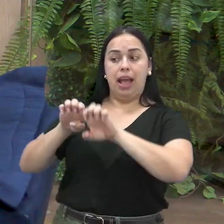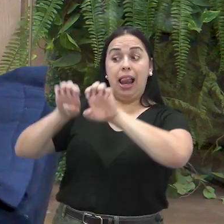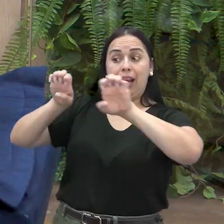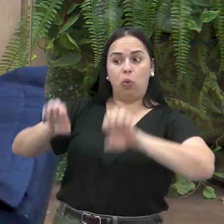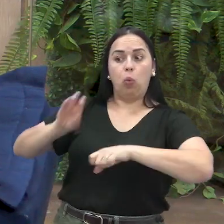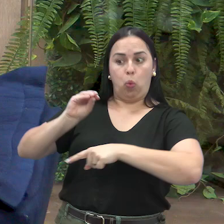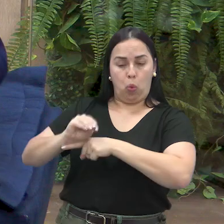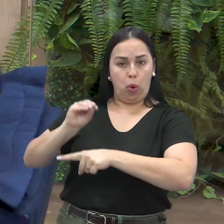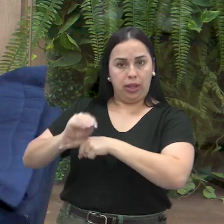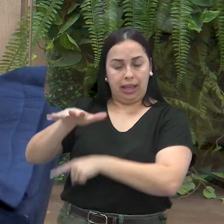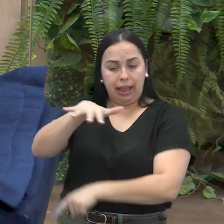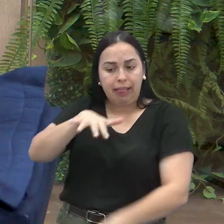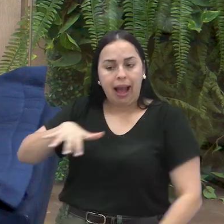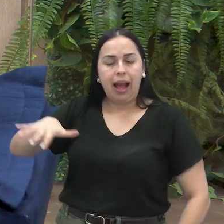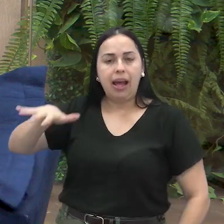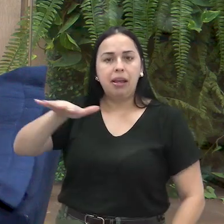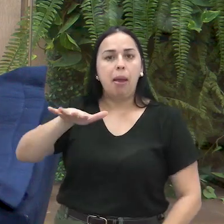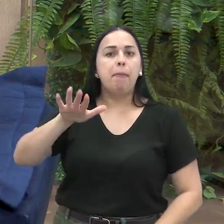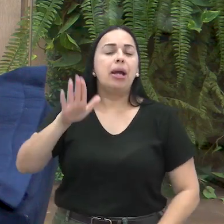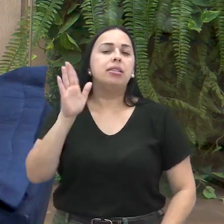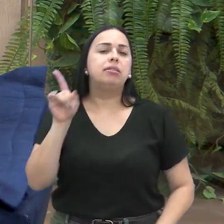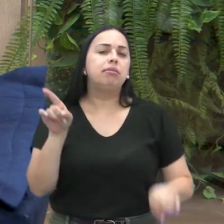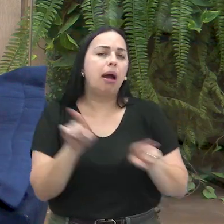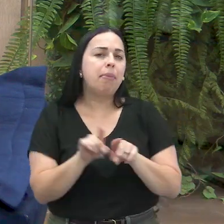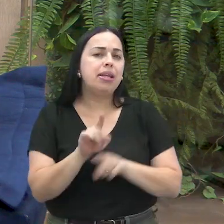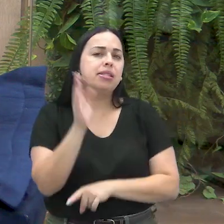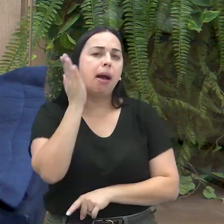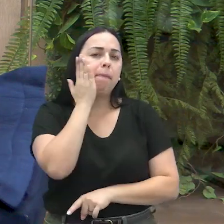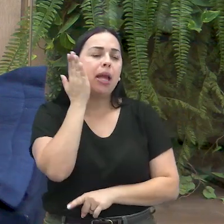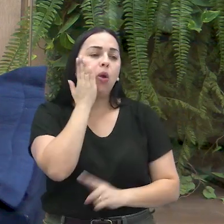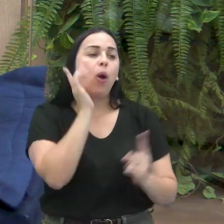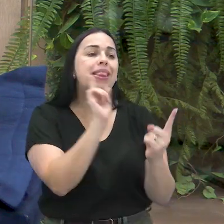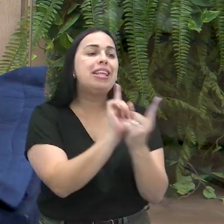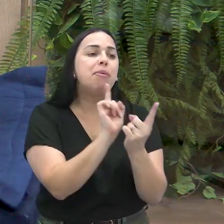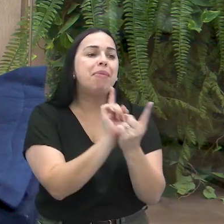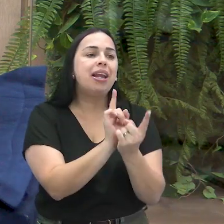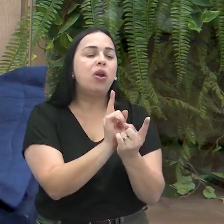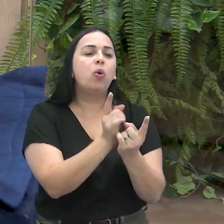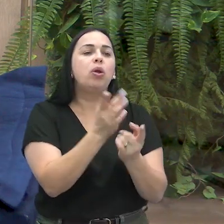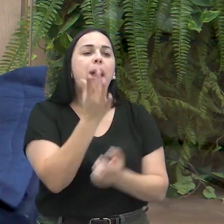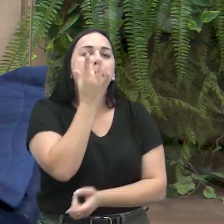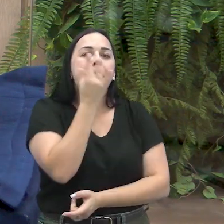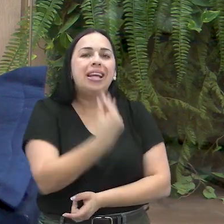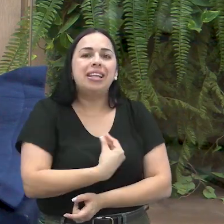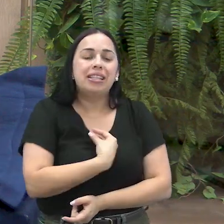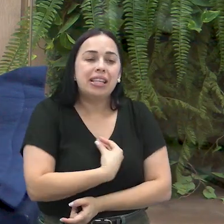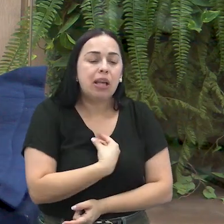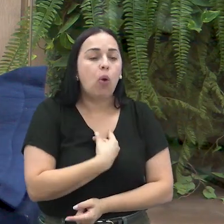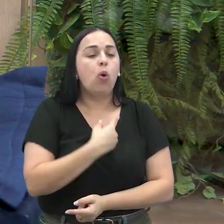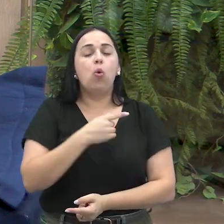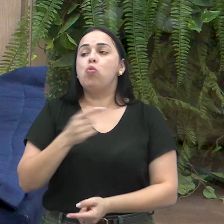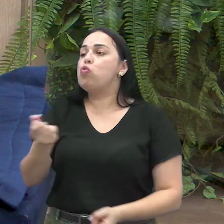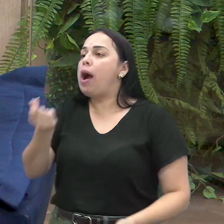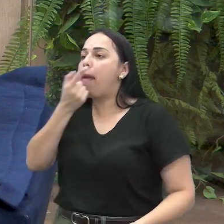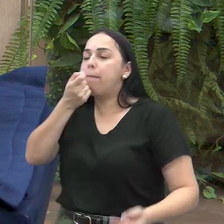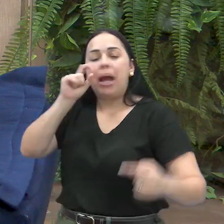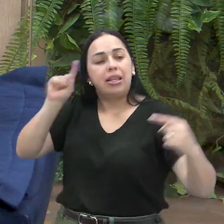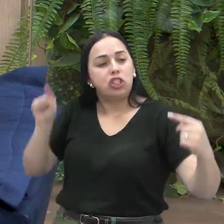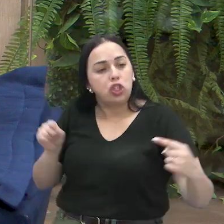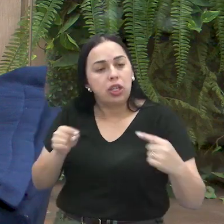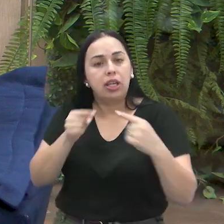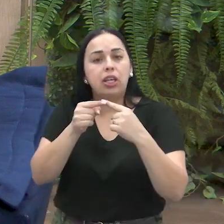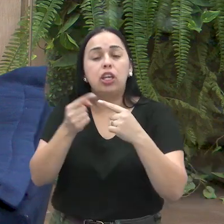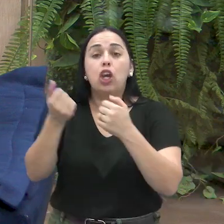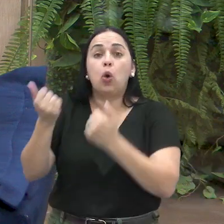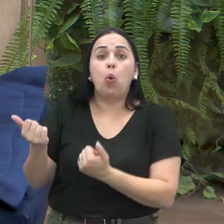todo o andamento técnico da entidade, mas ela tem que saber também que o atendimento é aquele de achar o remédio que